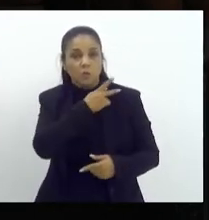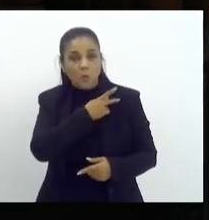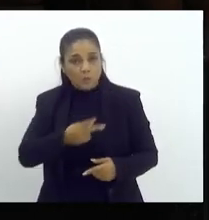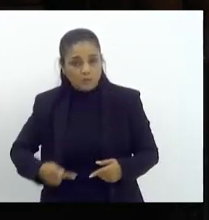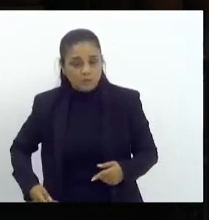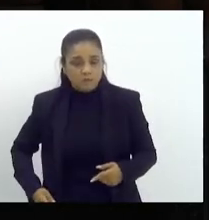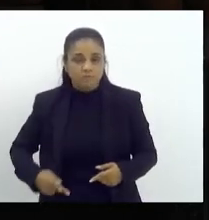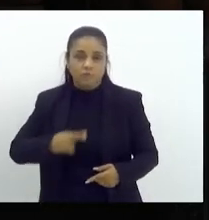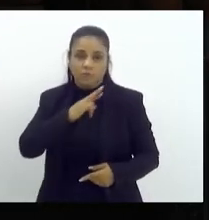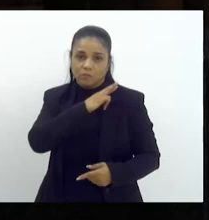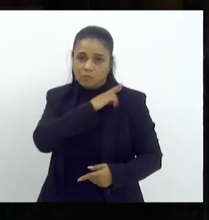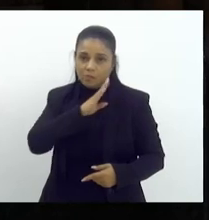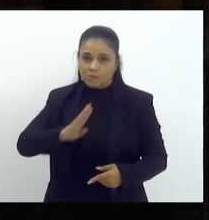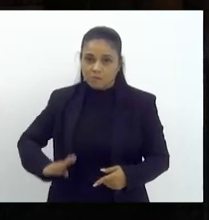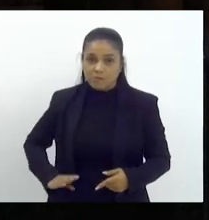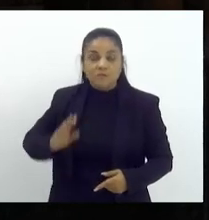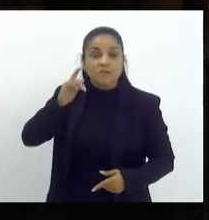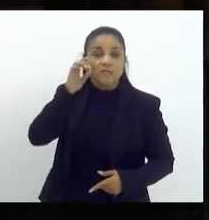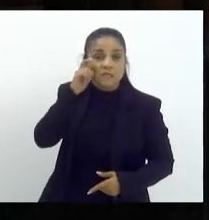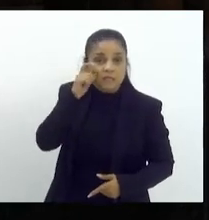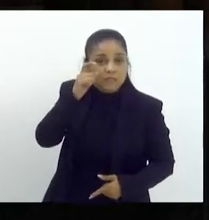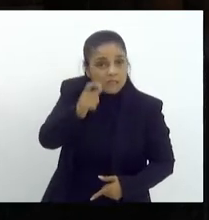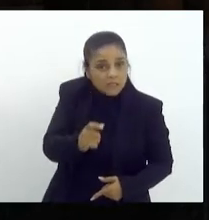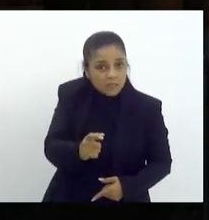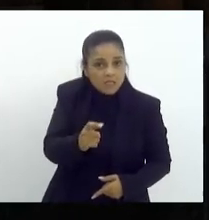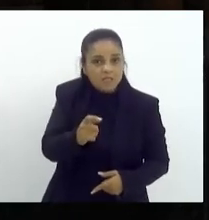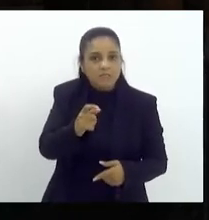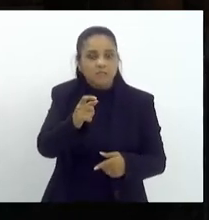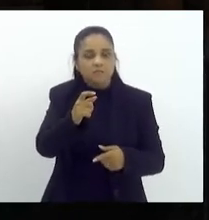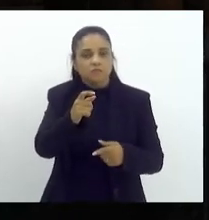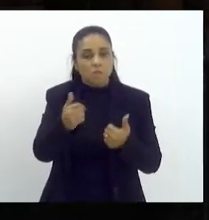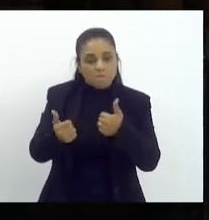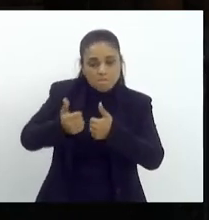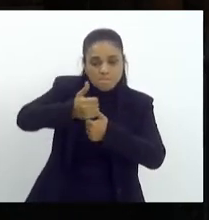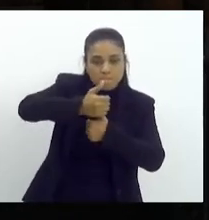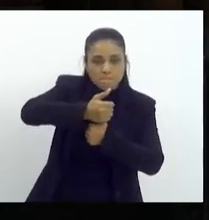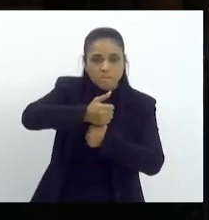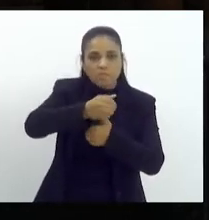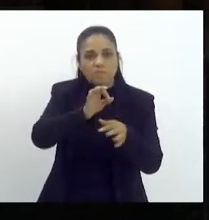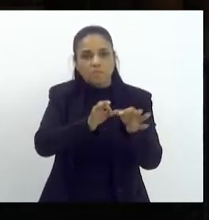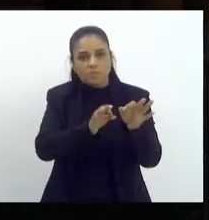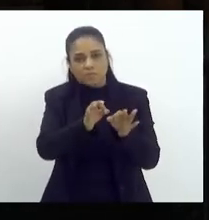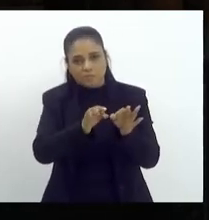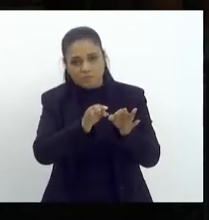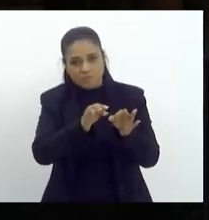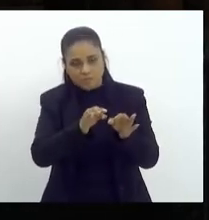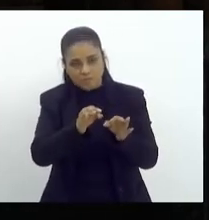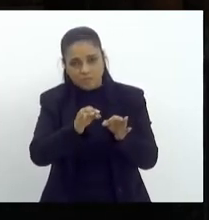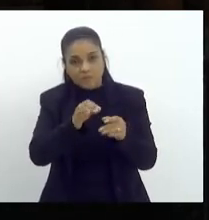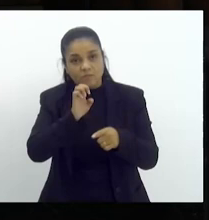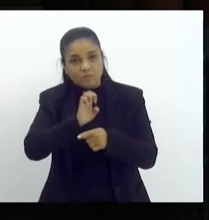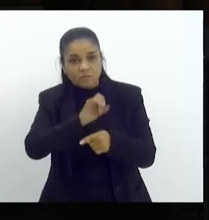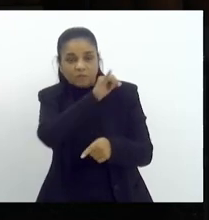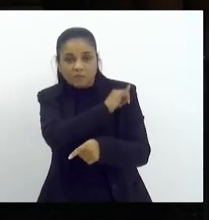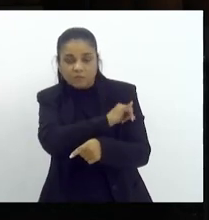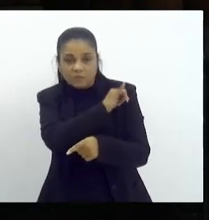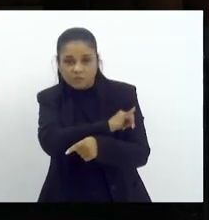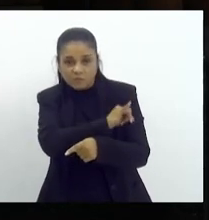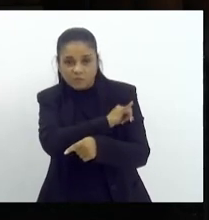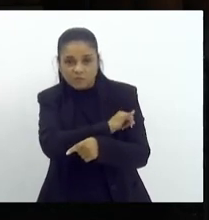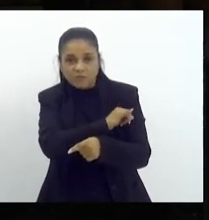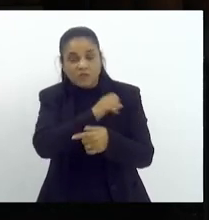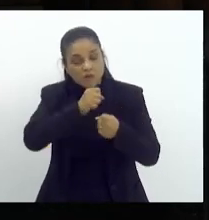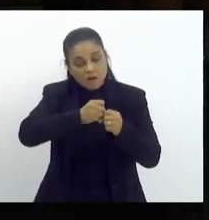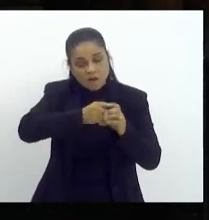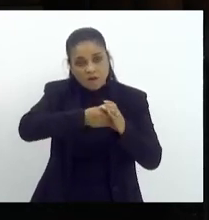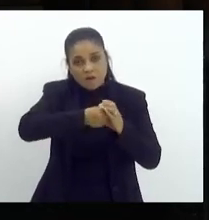casa falou que assim interesse de colocar um programa no estado do Rio de Janeiro que tenha as